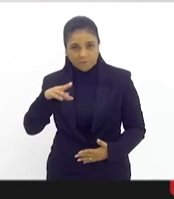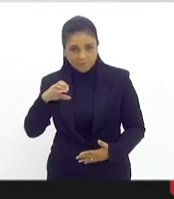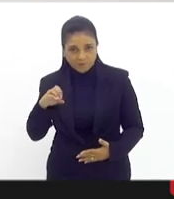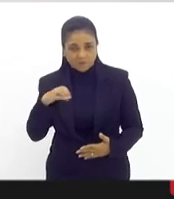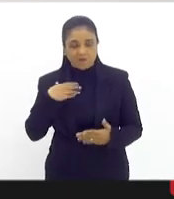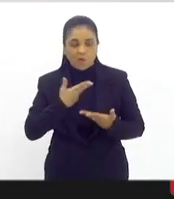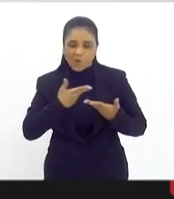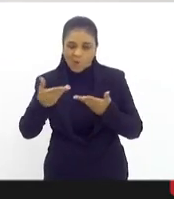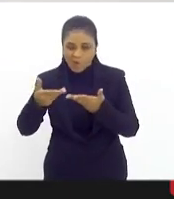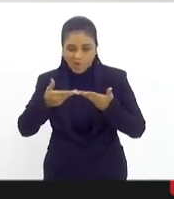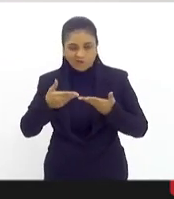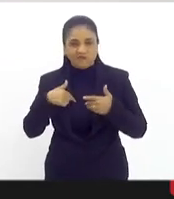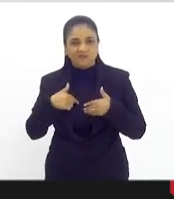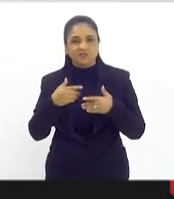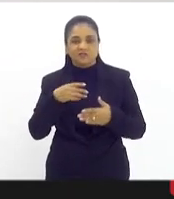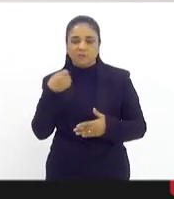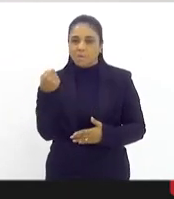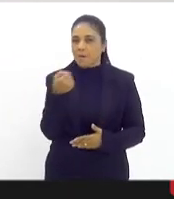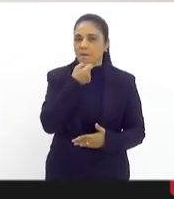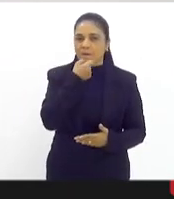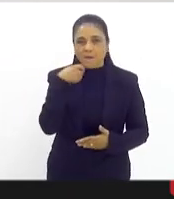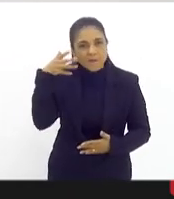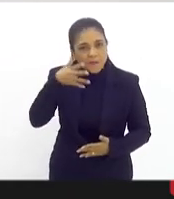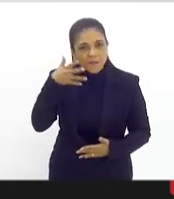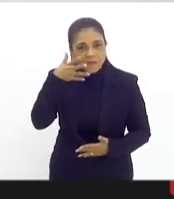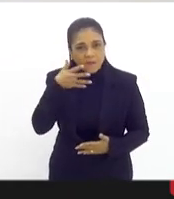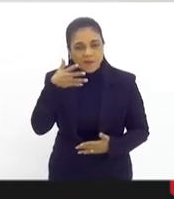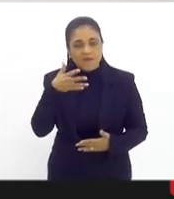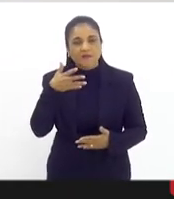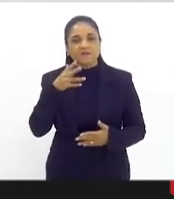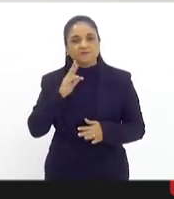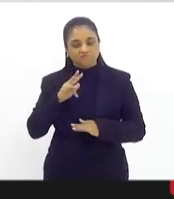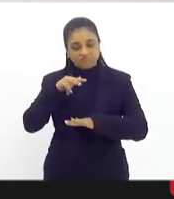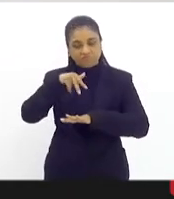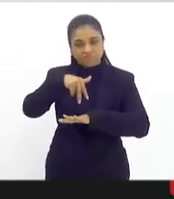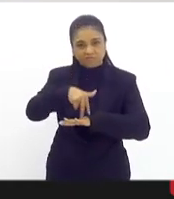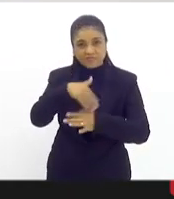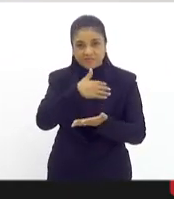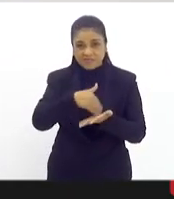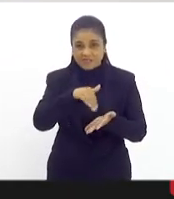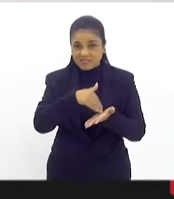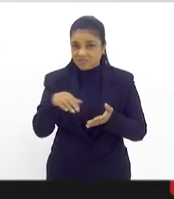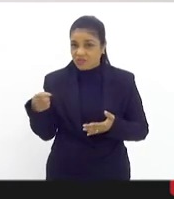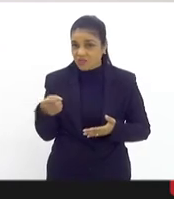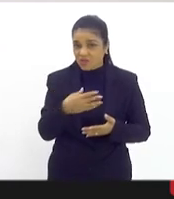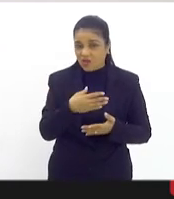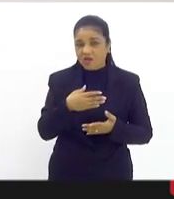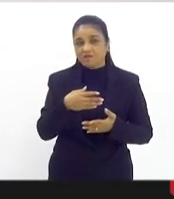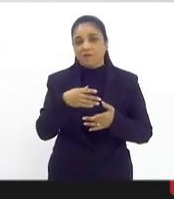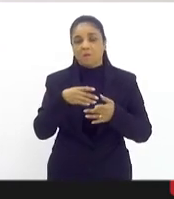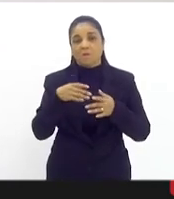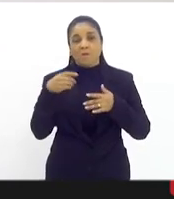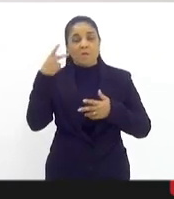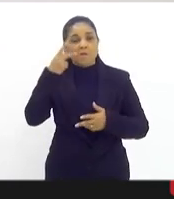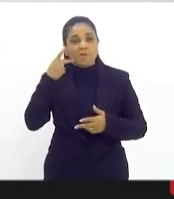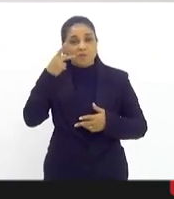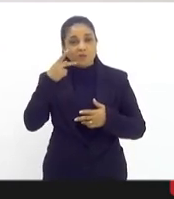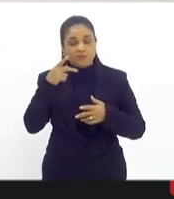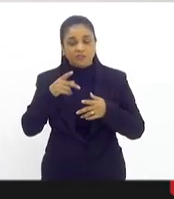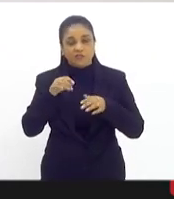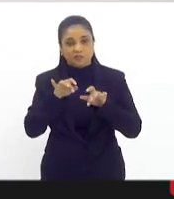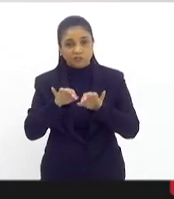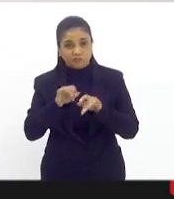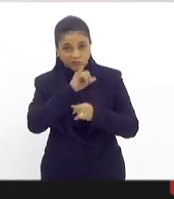a oportunidade de falar. Eu estou à frente de uma secretaria nova, a Secretaria de Políticas Digitais da SECOM, foi